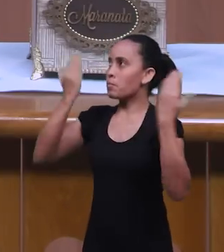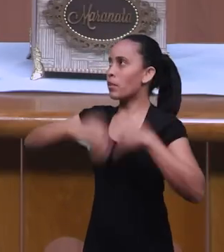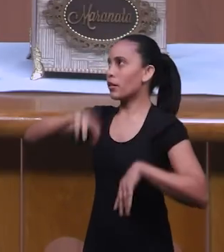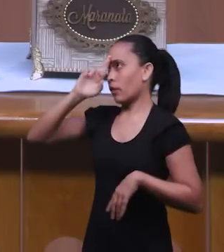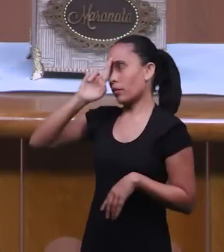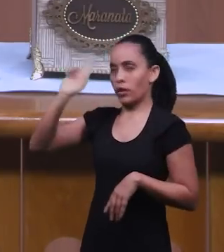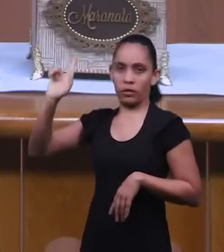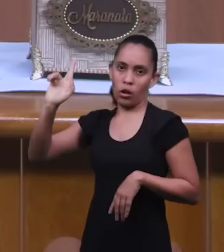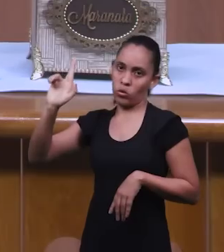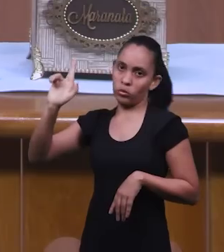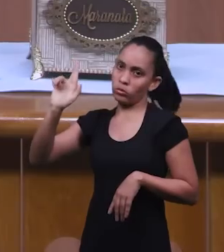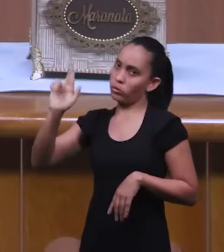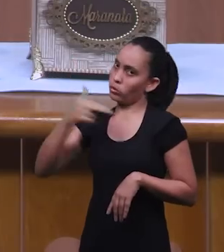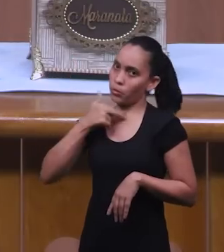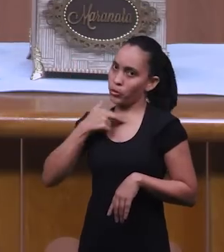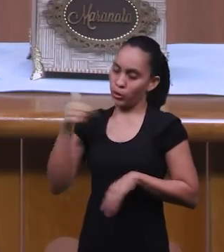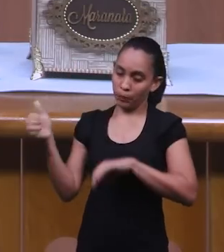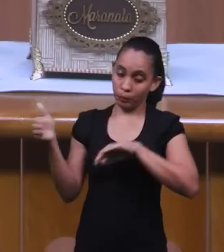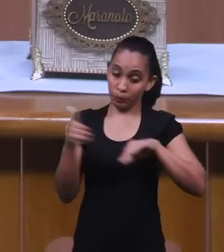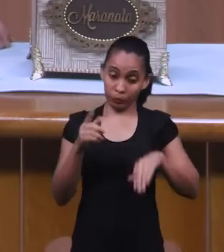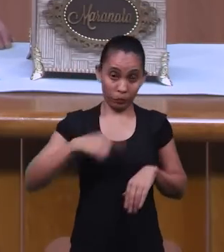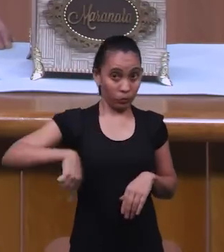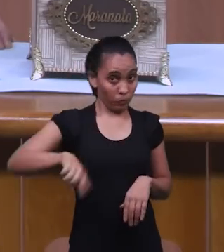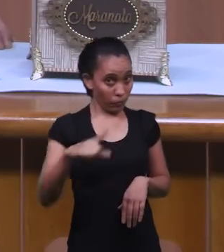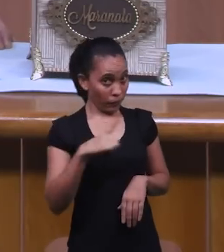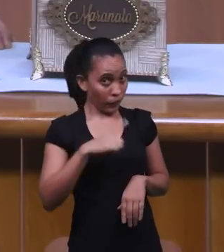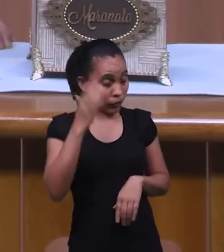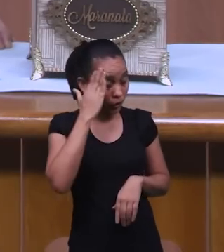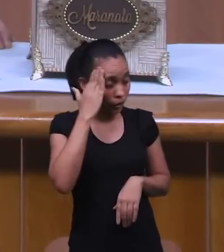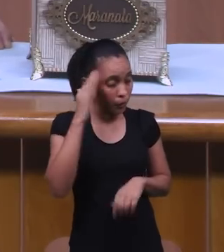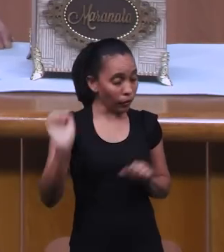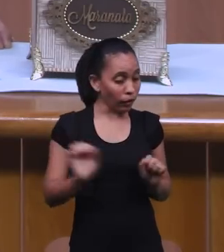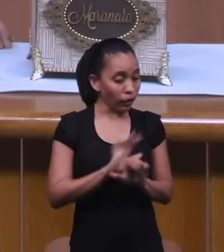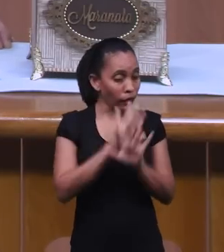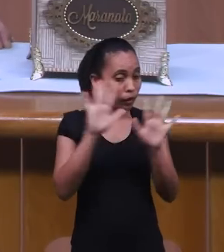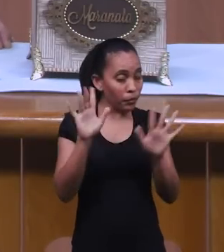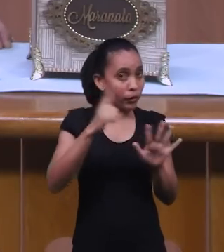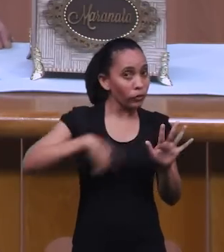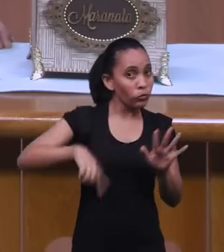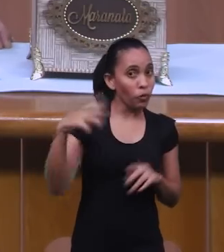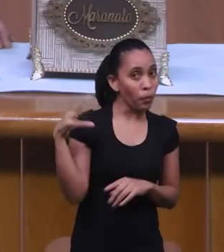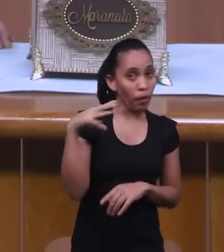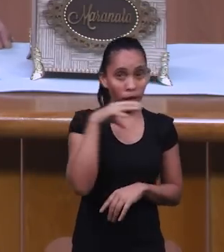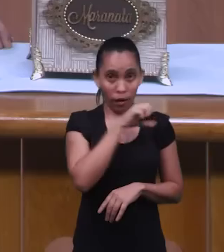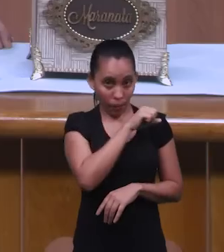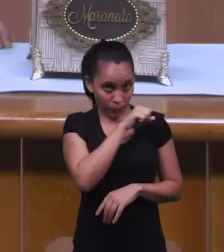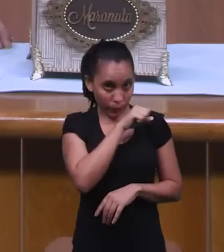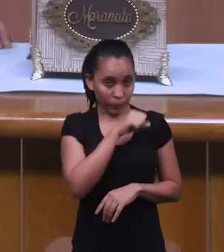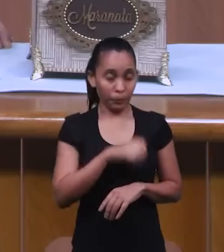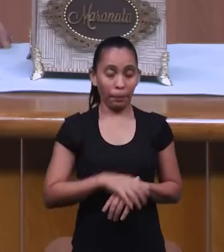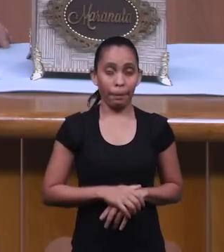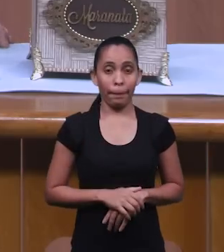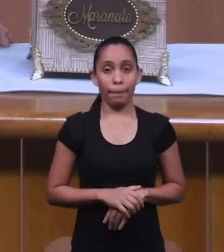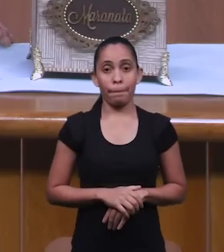Evidentemente ou claramente, nós teremos que falar de forma abreviada